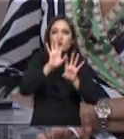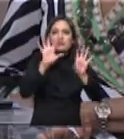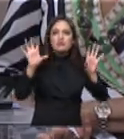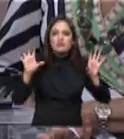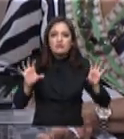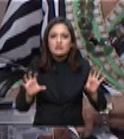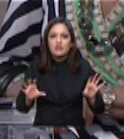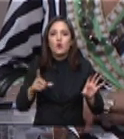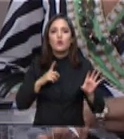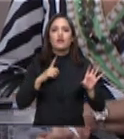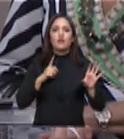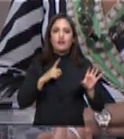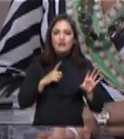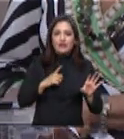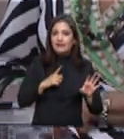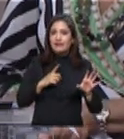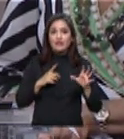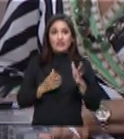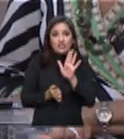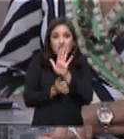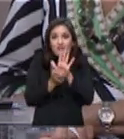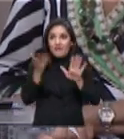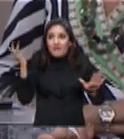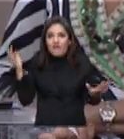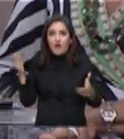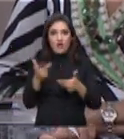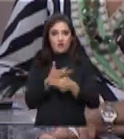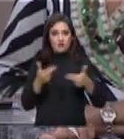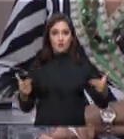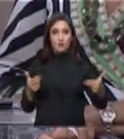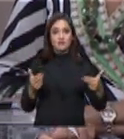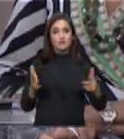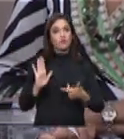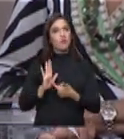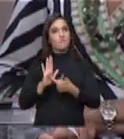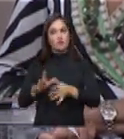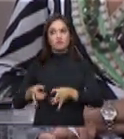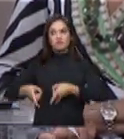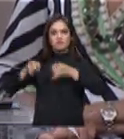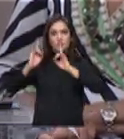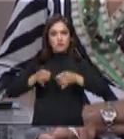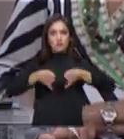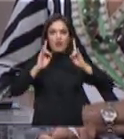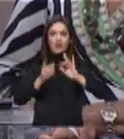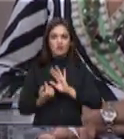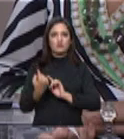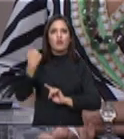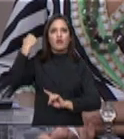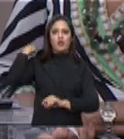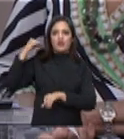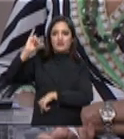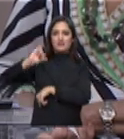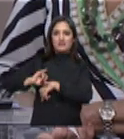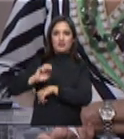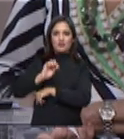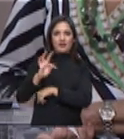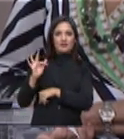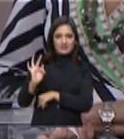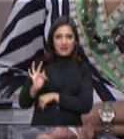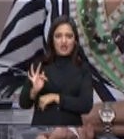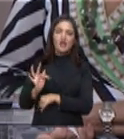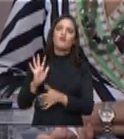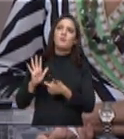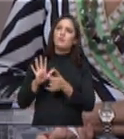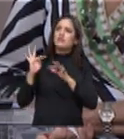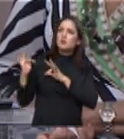à Praça dos Três Poderes, recontando os edifícios que abrigaram a sede da Suprema Corte